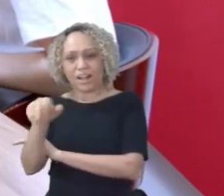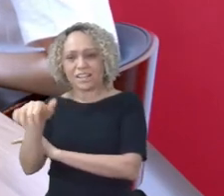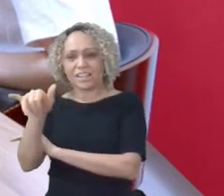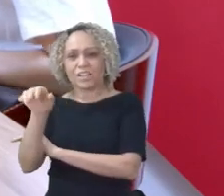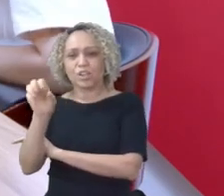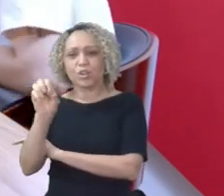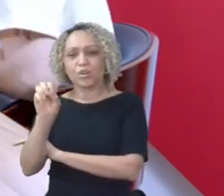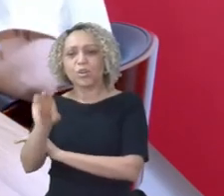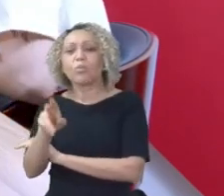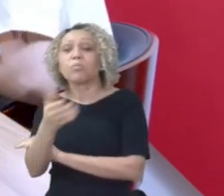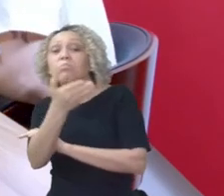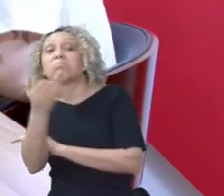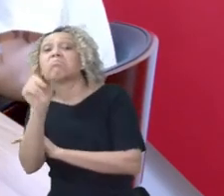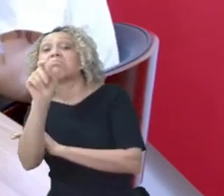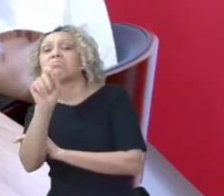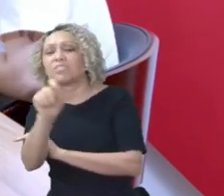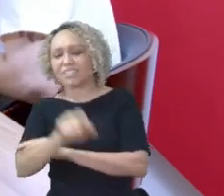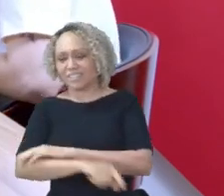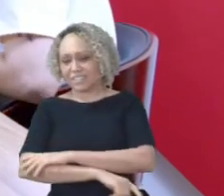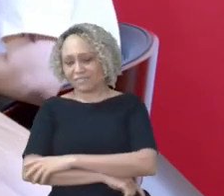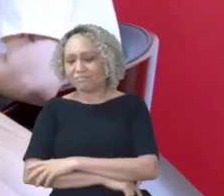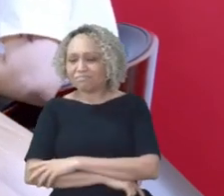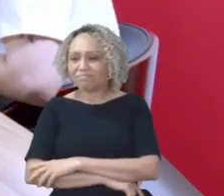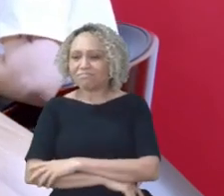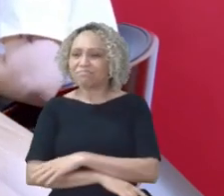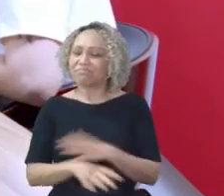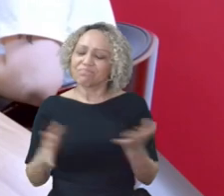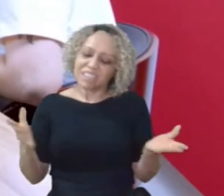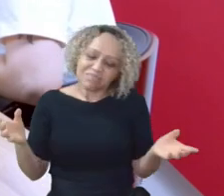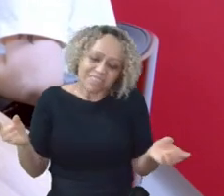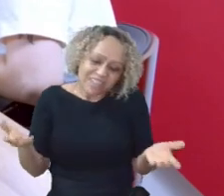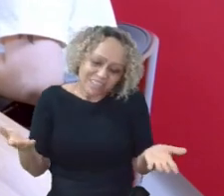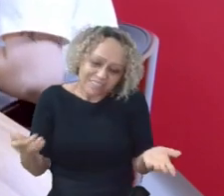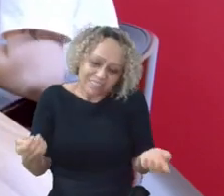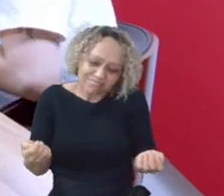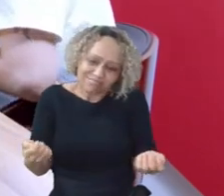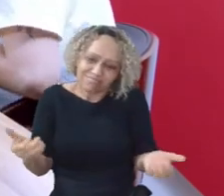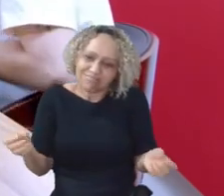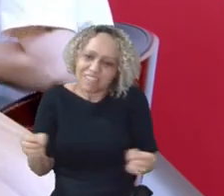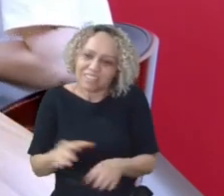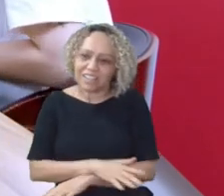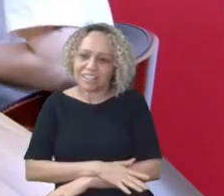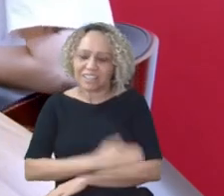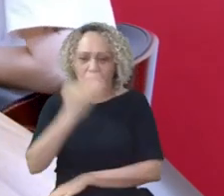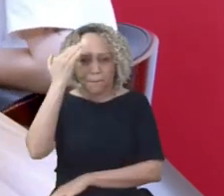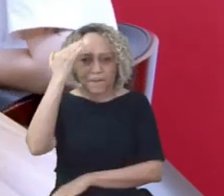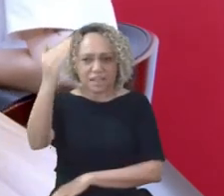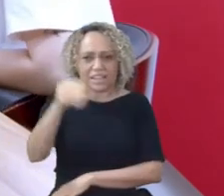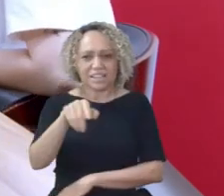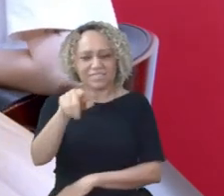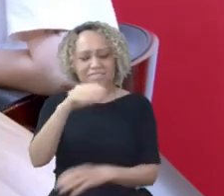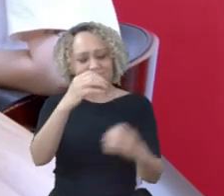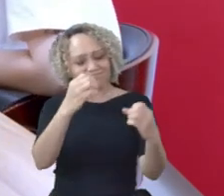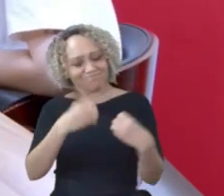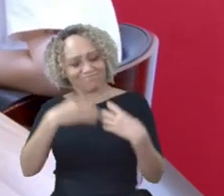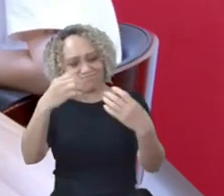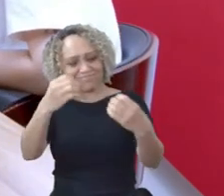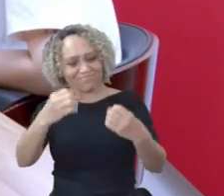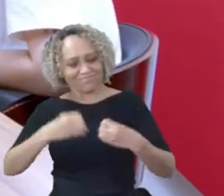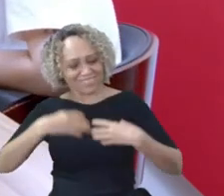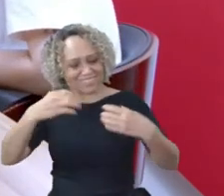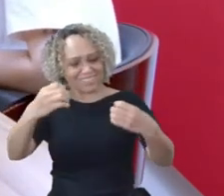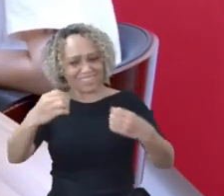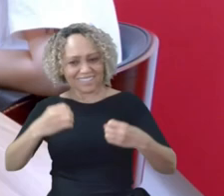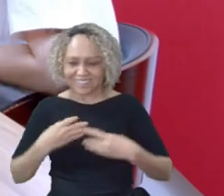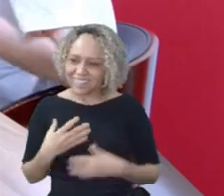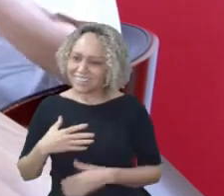Ah... Estamos chegando ao fim, mas muito foi obrigada pela tua participação. Obrigado. Muito obrigada por nos ensinar tanto, viu? Adorei também.